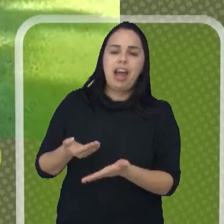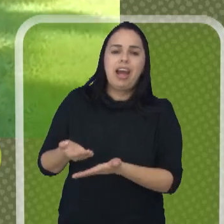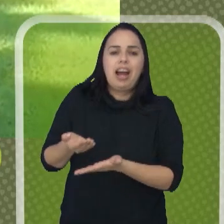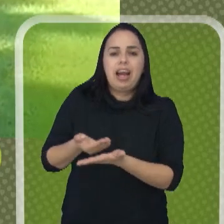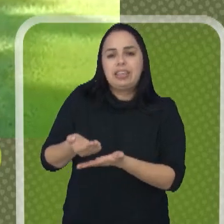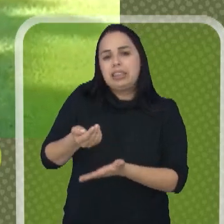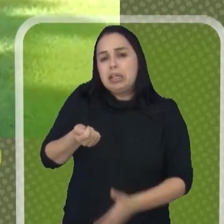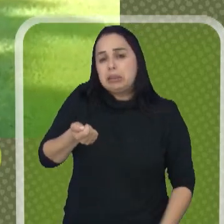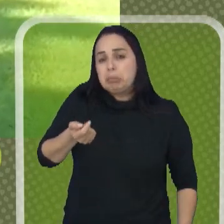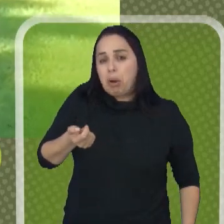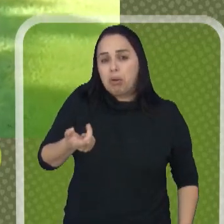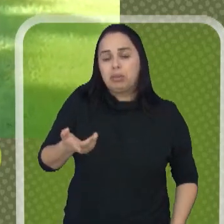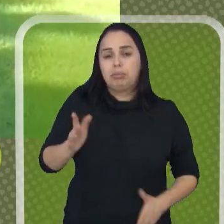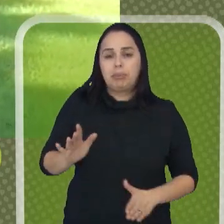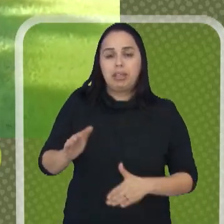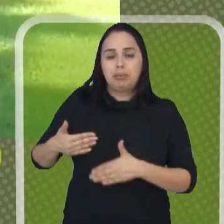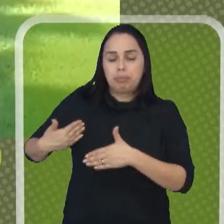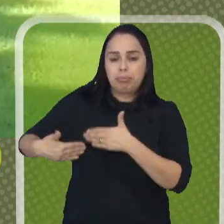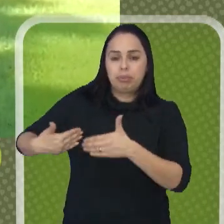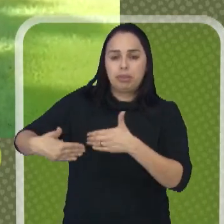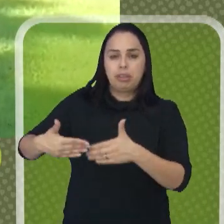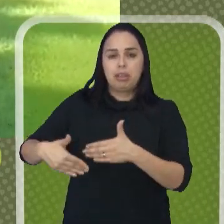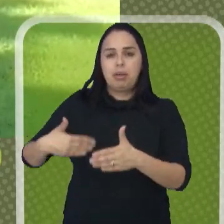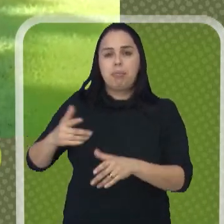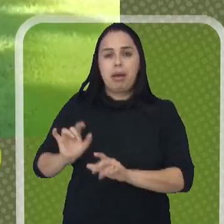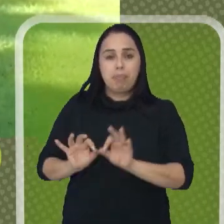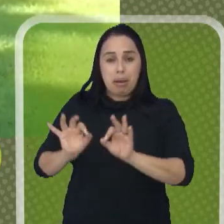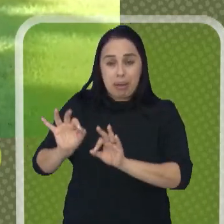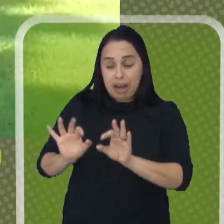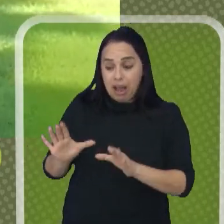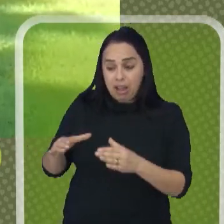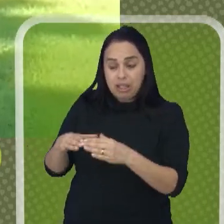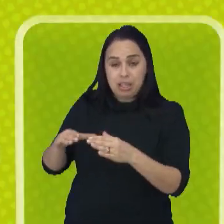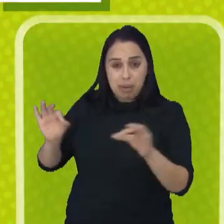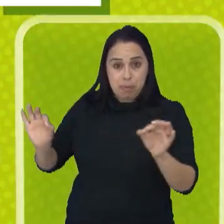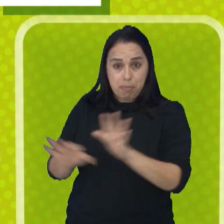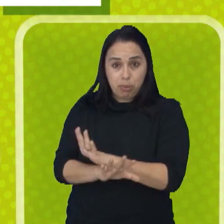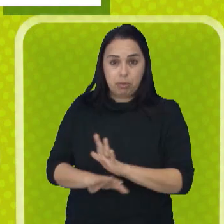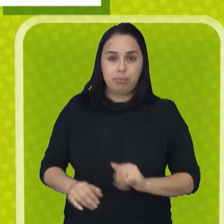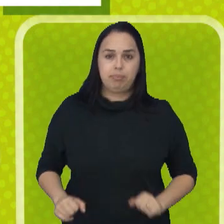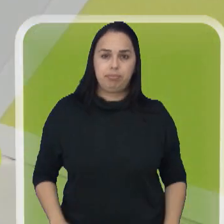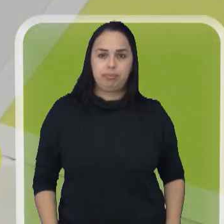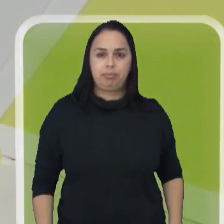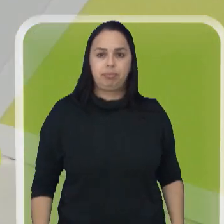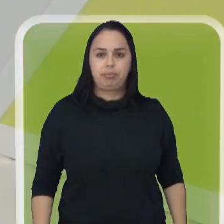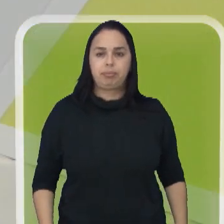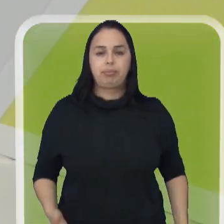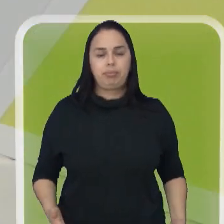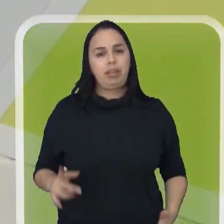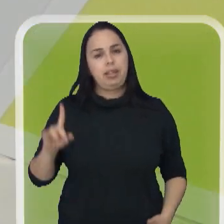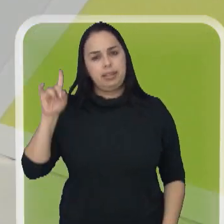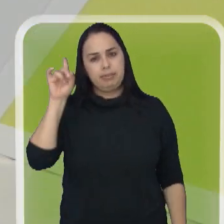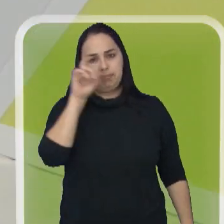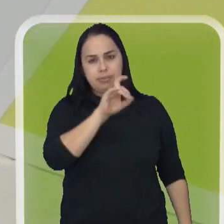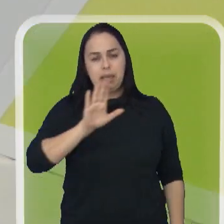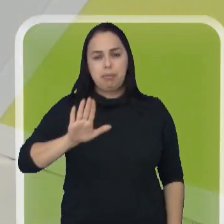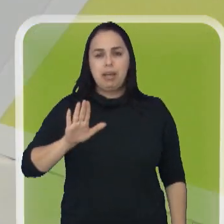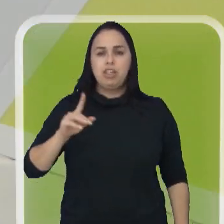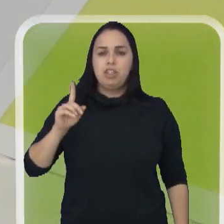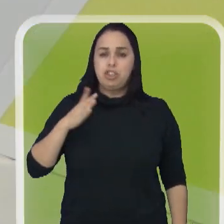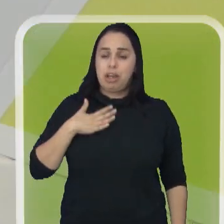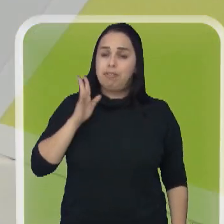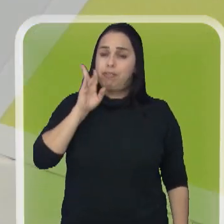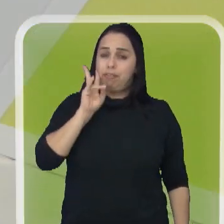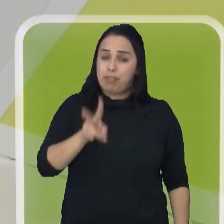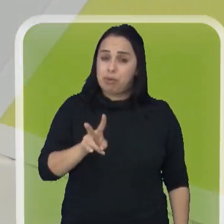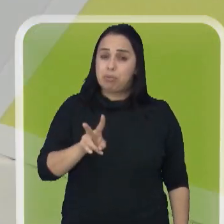aí com o tempo, para que a gente possa preparar essa equipe do jogo contra o Crespon. Difícil, né, Bruno? Mas a gente já viu isso